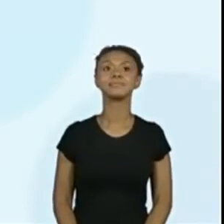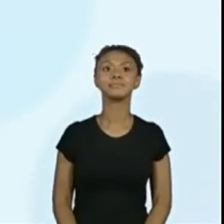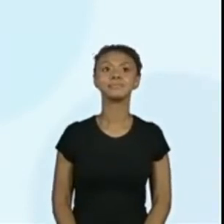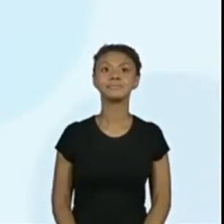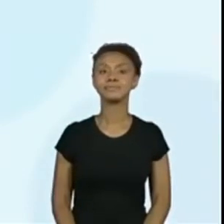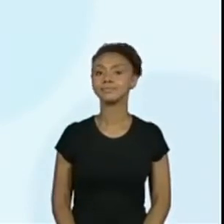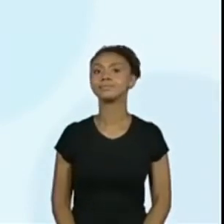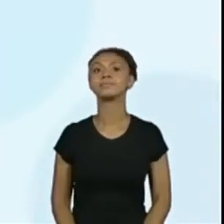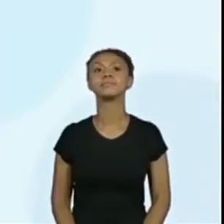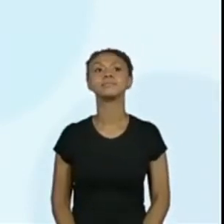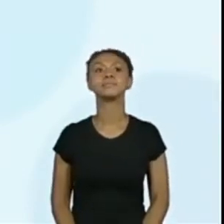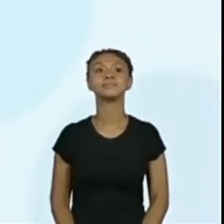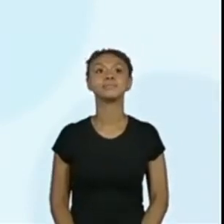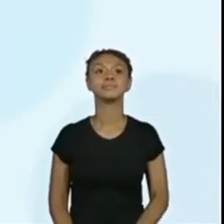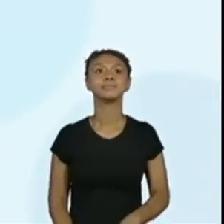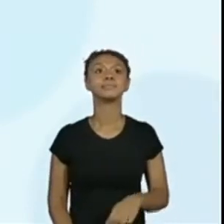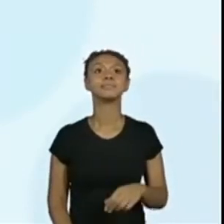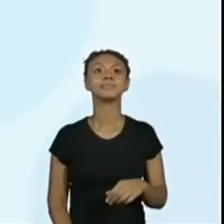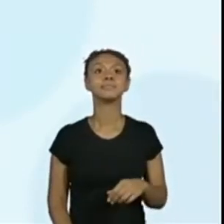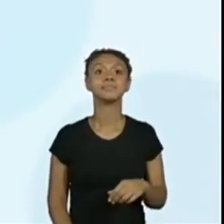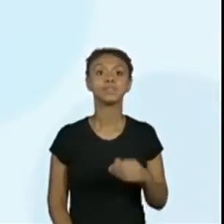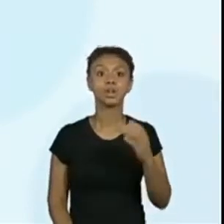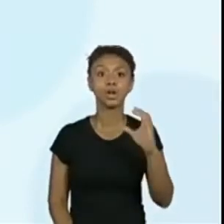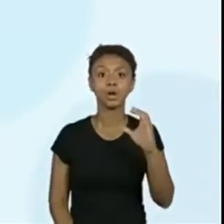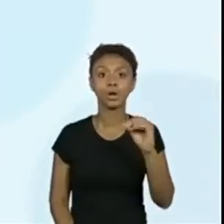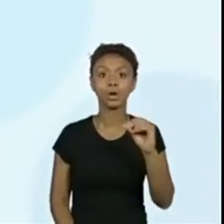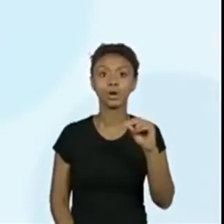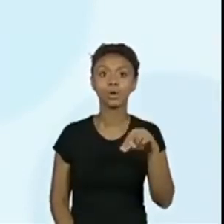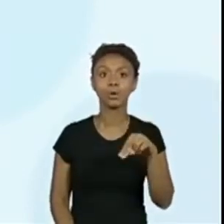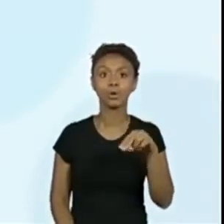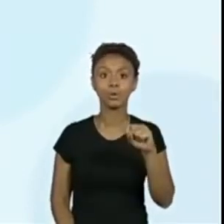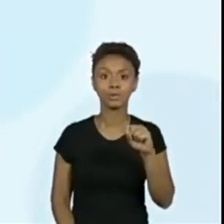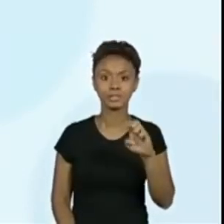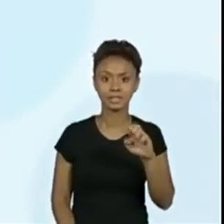Ninguém. Não, conseguir, desculpa. Conseguir,